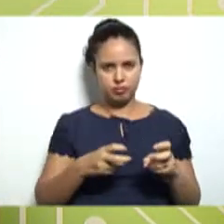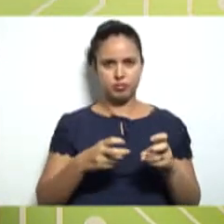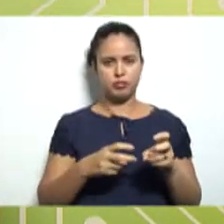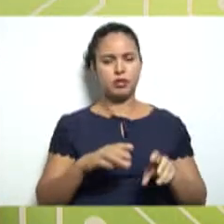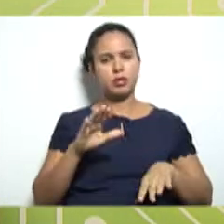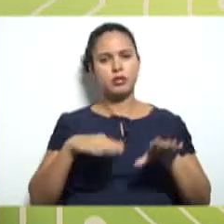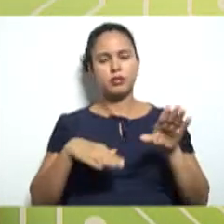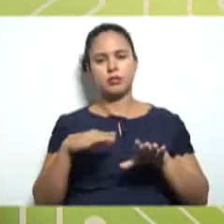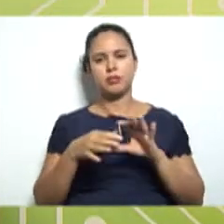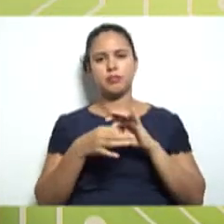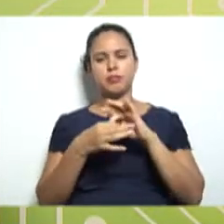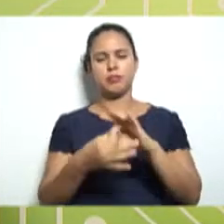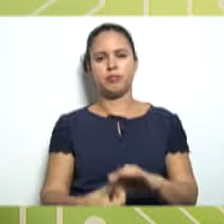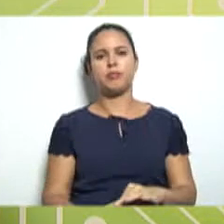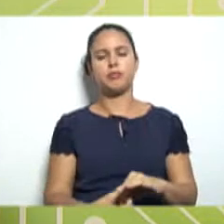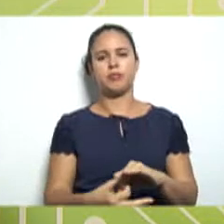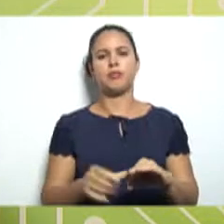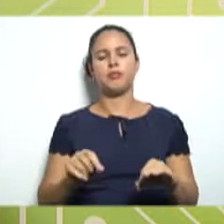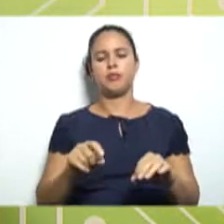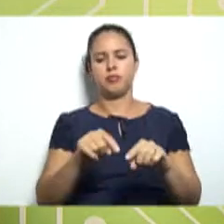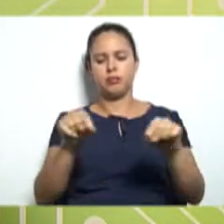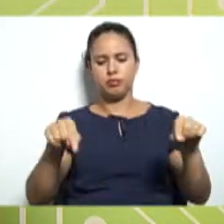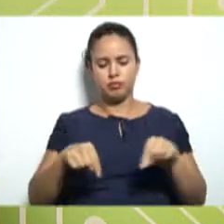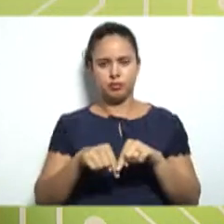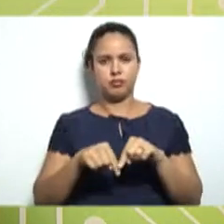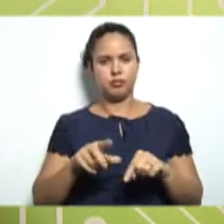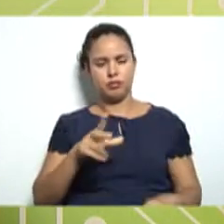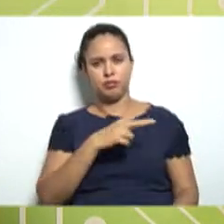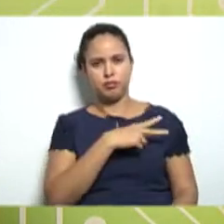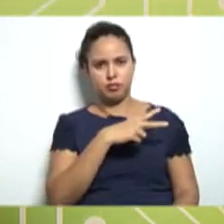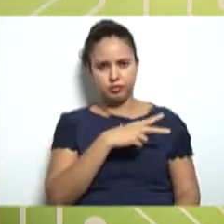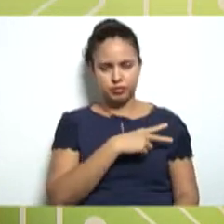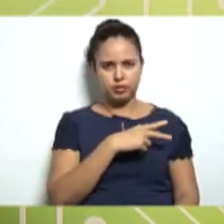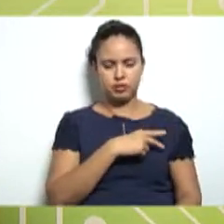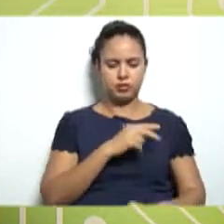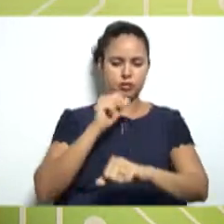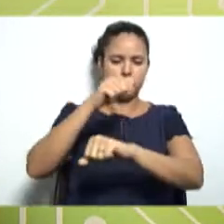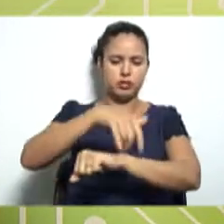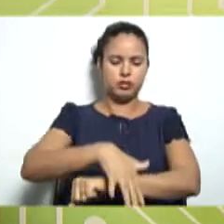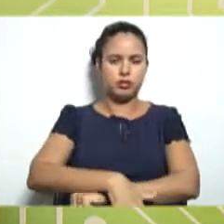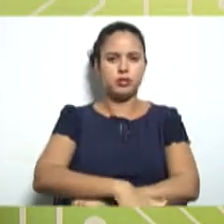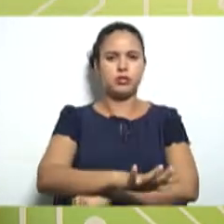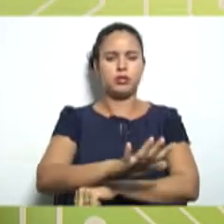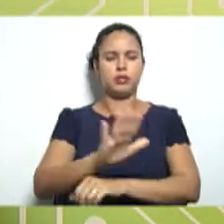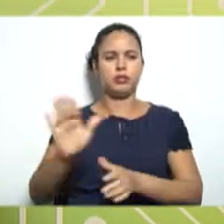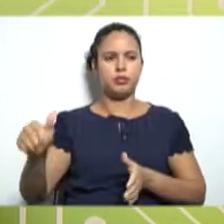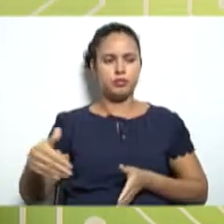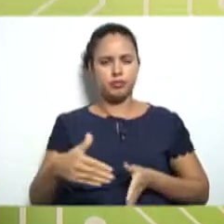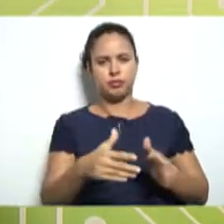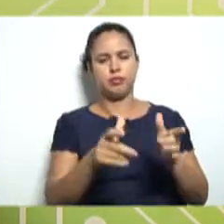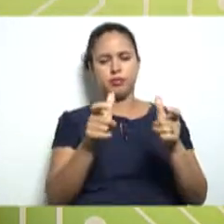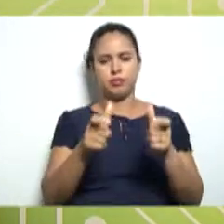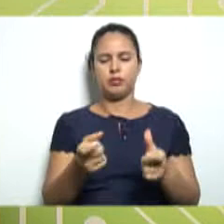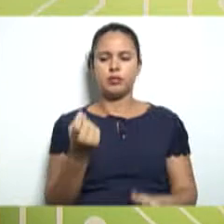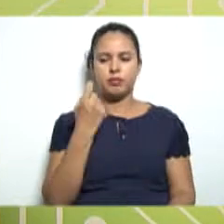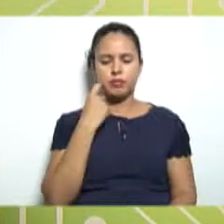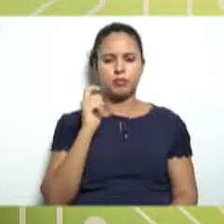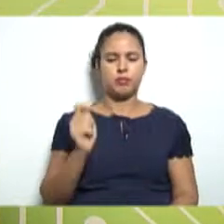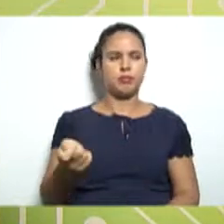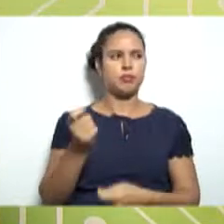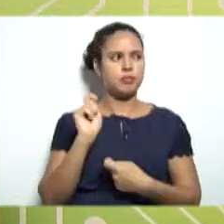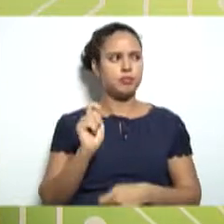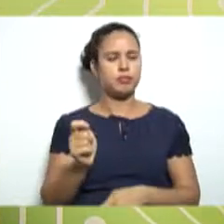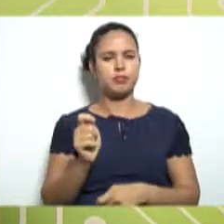vezes elas estão ligadas a propriedades privadas. Por exemplo, cachoeiras, rios, lugares de pesca, lugares de